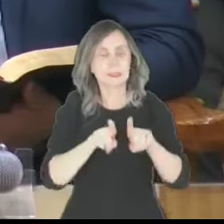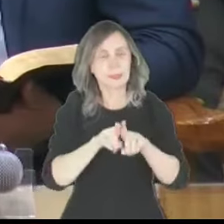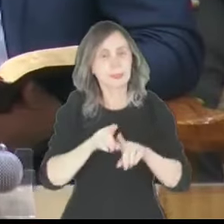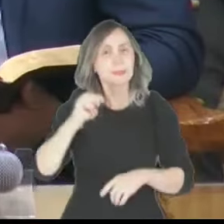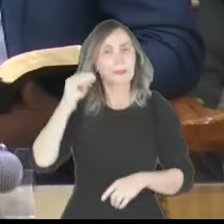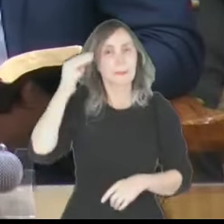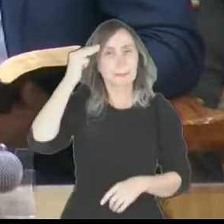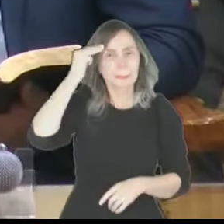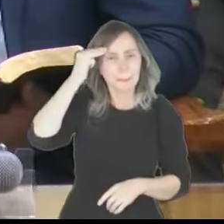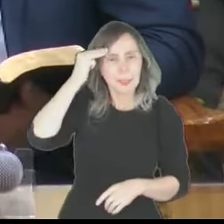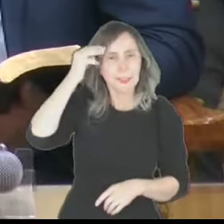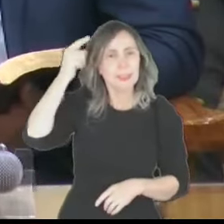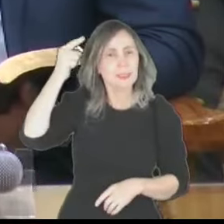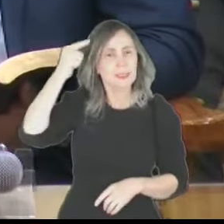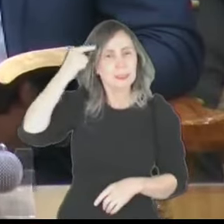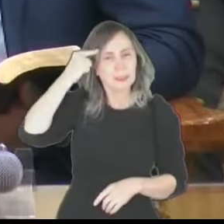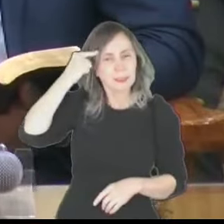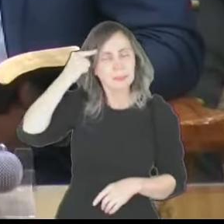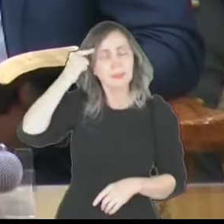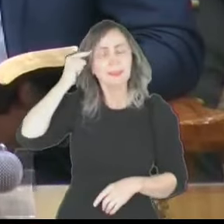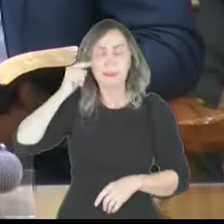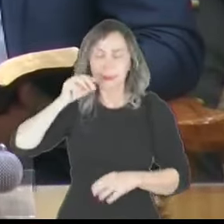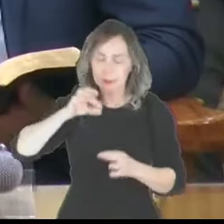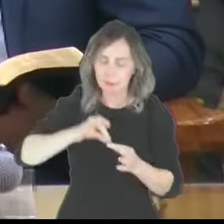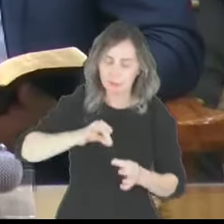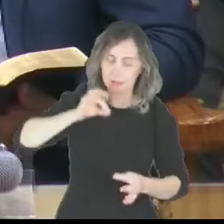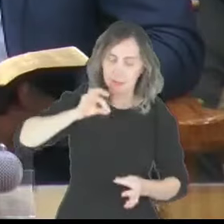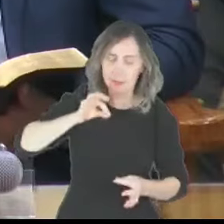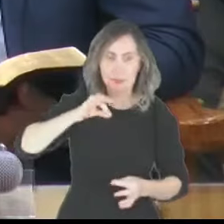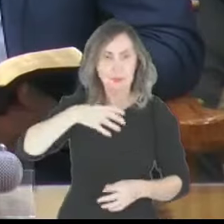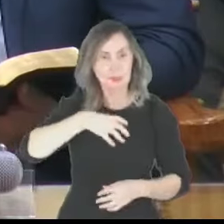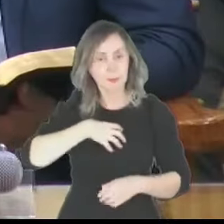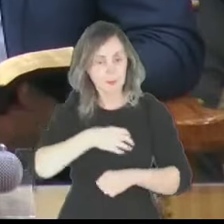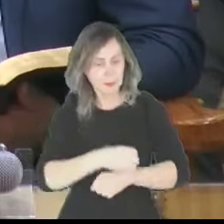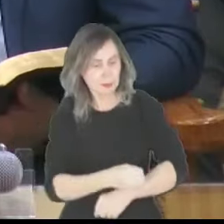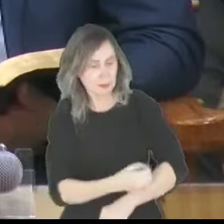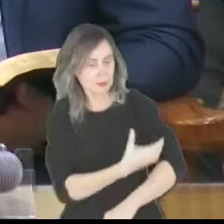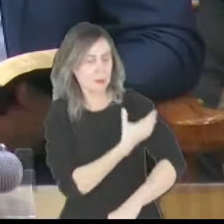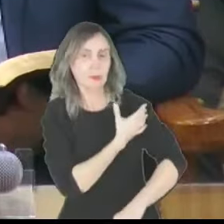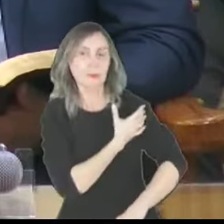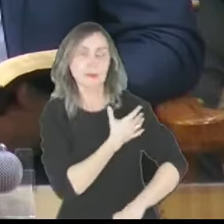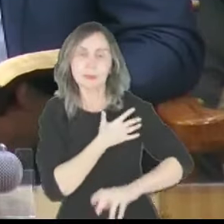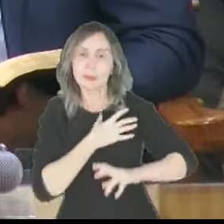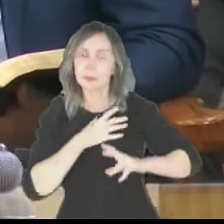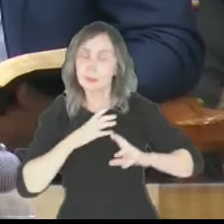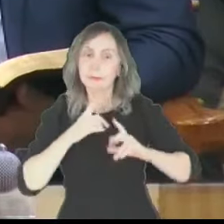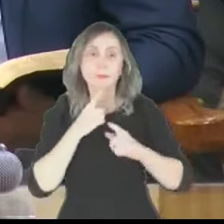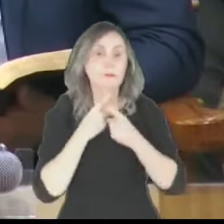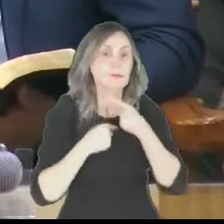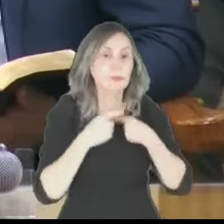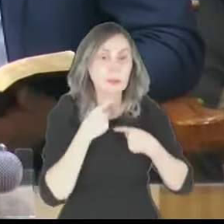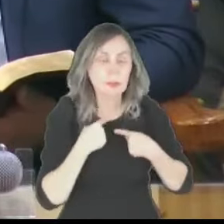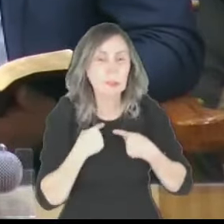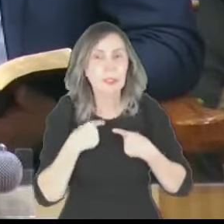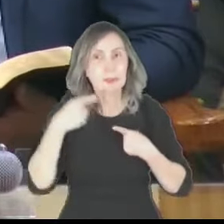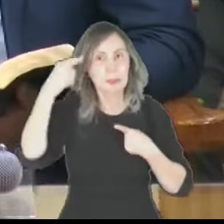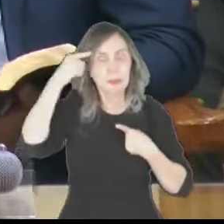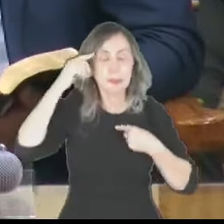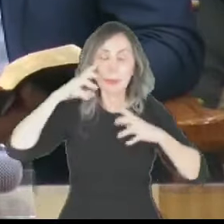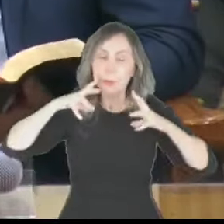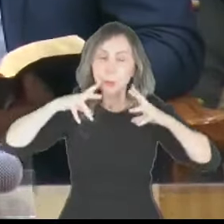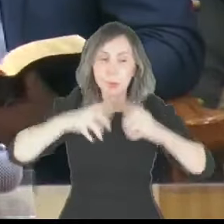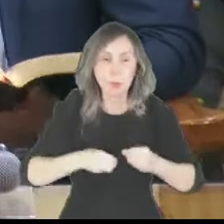Humana Do espírito Humano Dos nossos sentimentos Das nossas emoções Da nossa vontade Dos nossos pensamentos